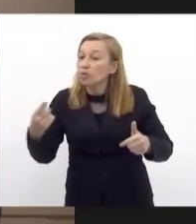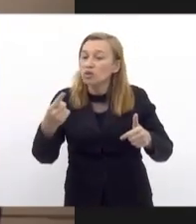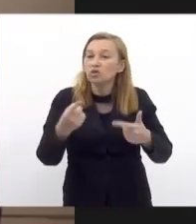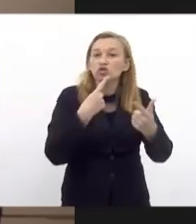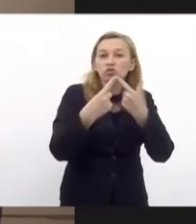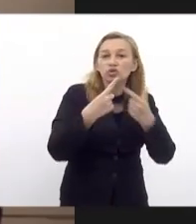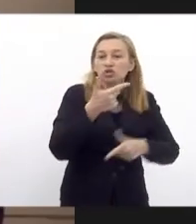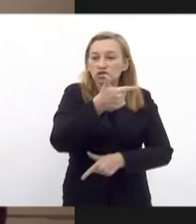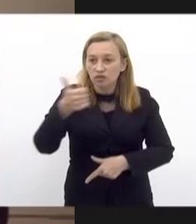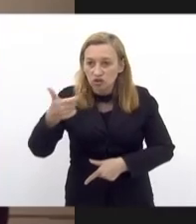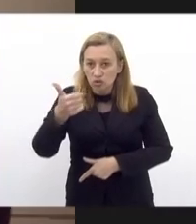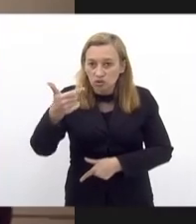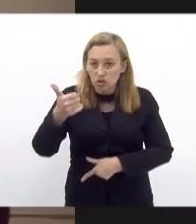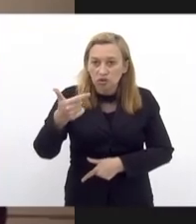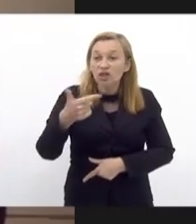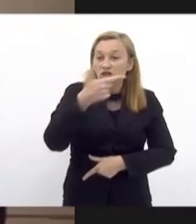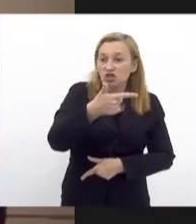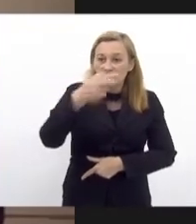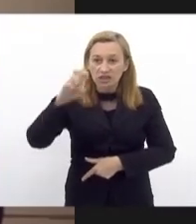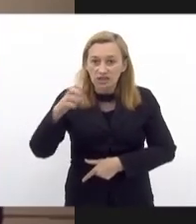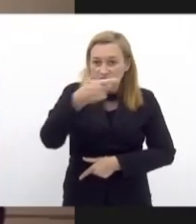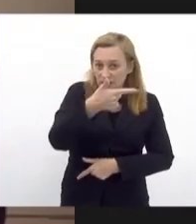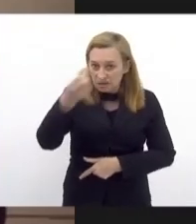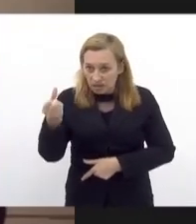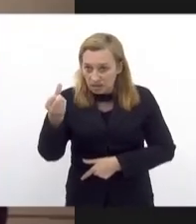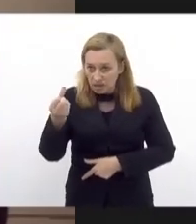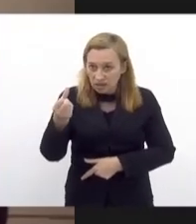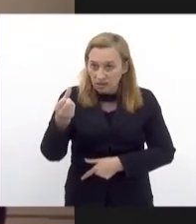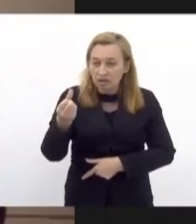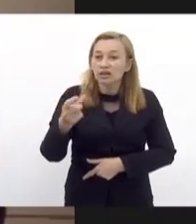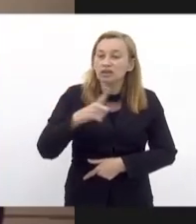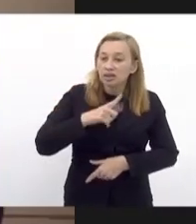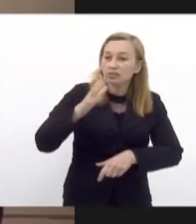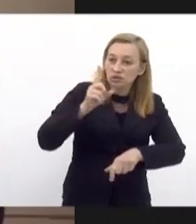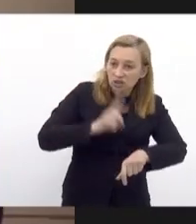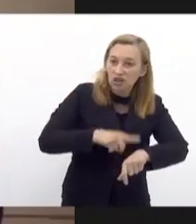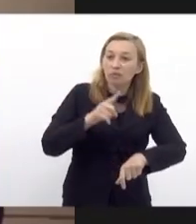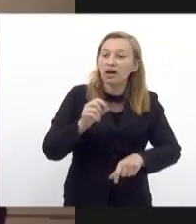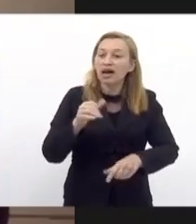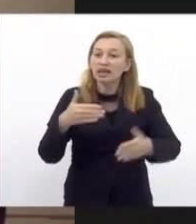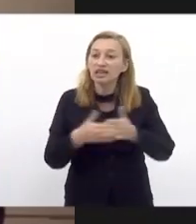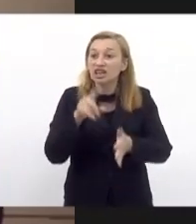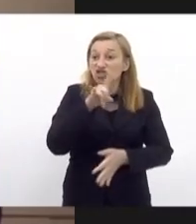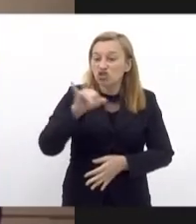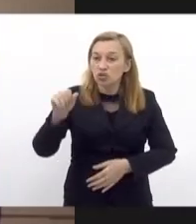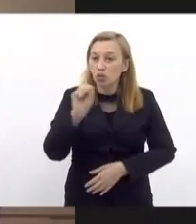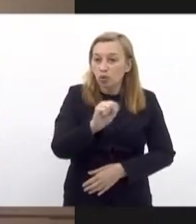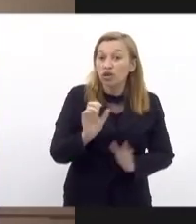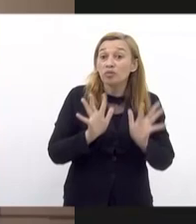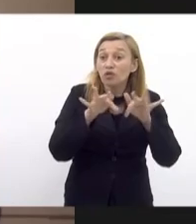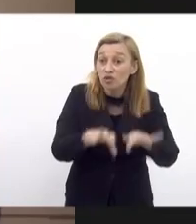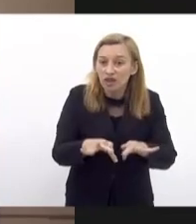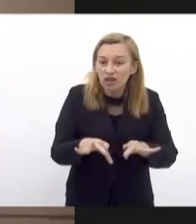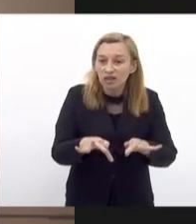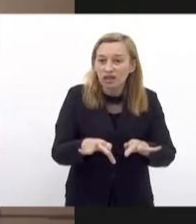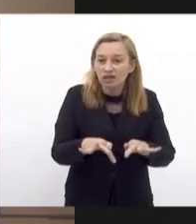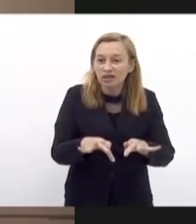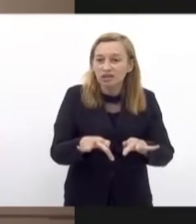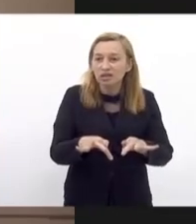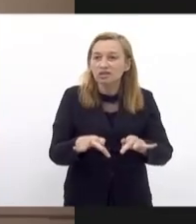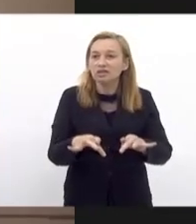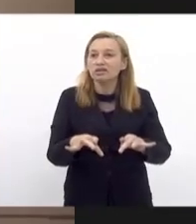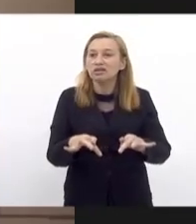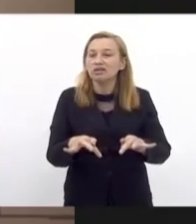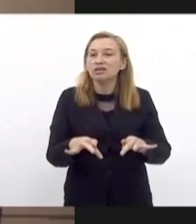debate do dia 22. Dia 25, 26, ainda temos tempo até o dia 8. E, por fim, e